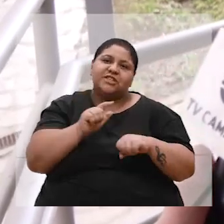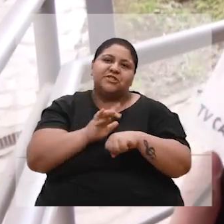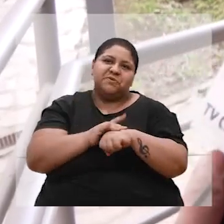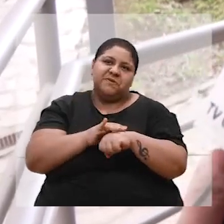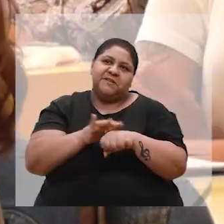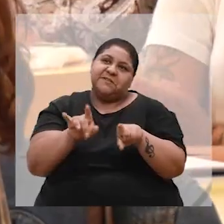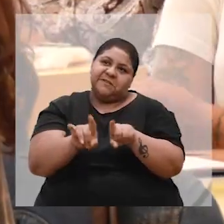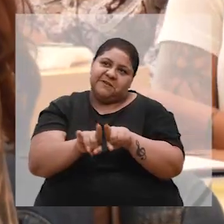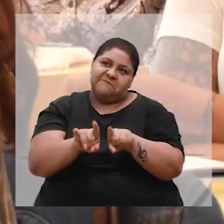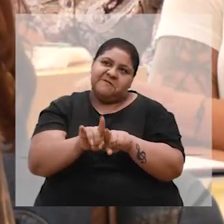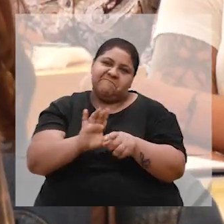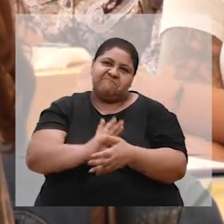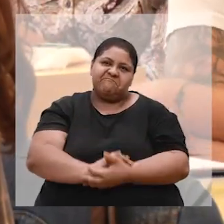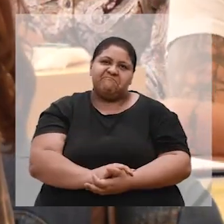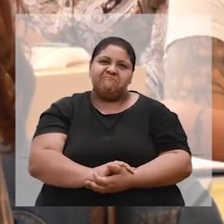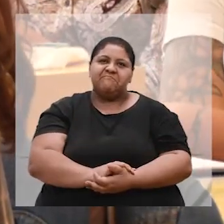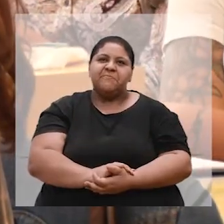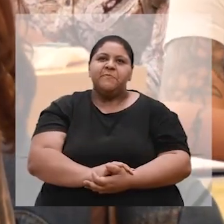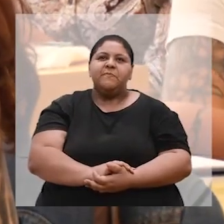né? Se sufoca.